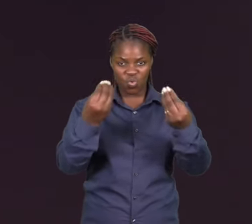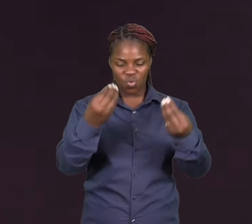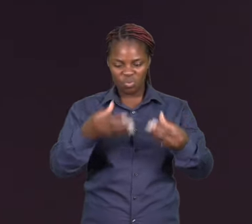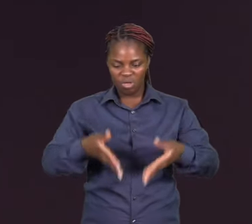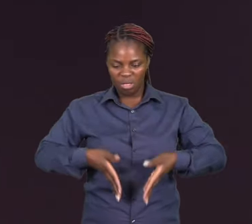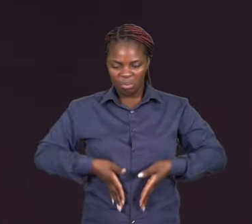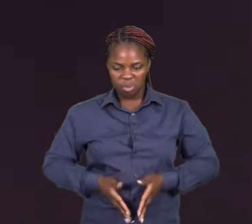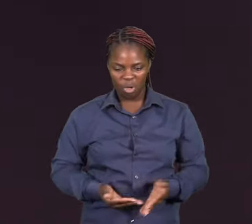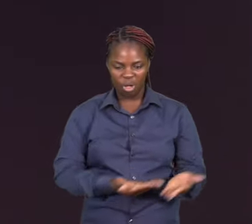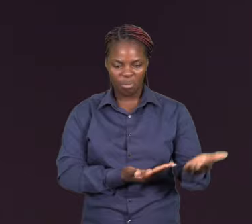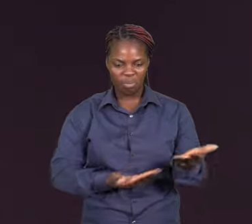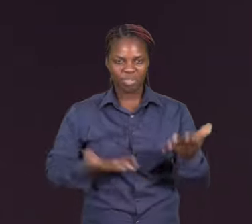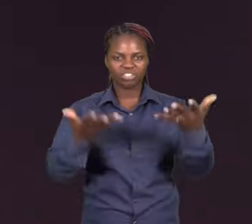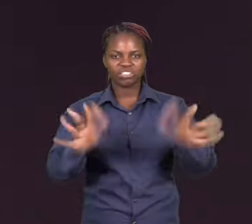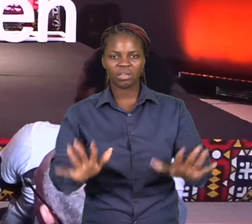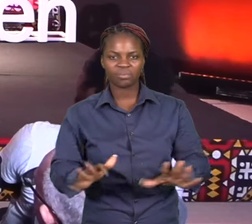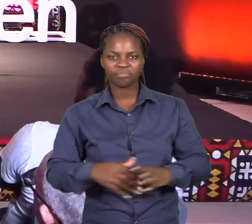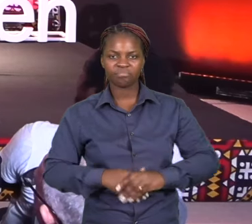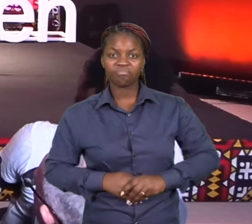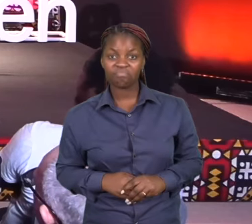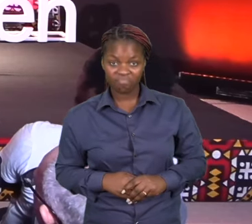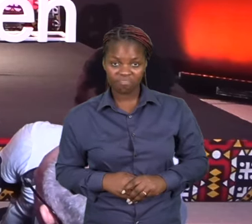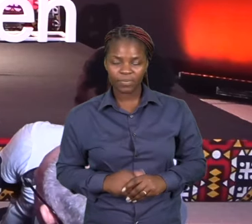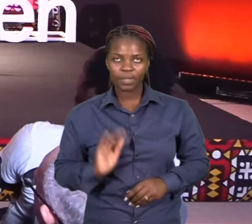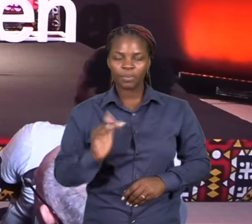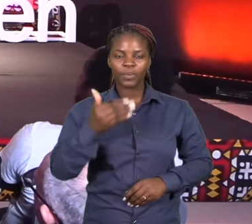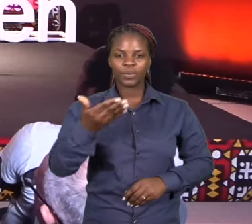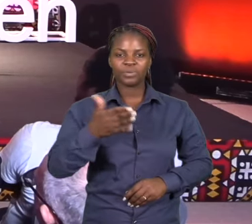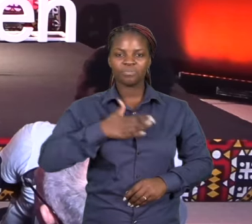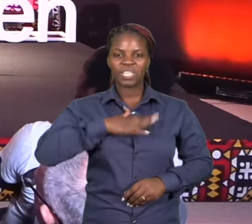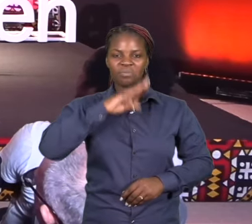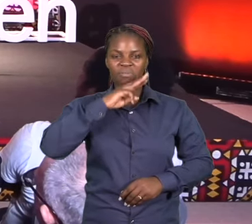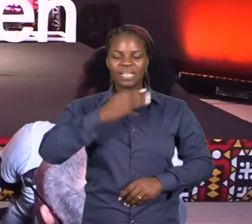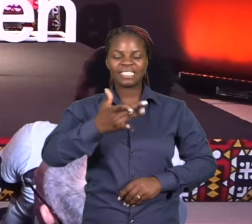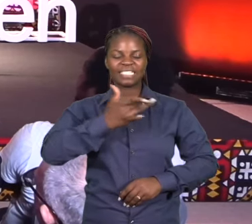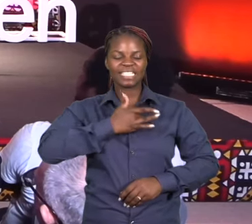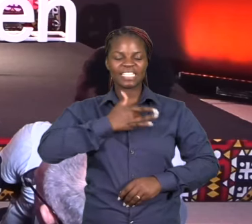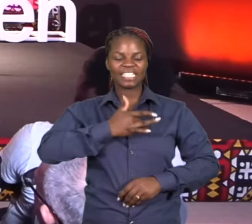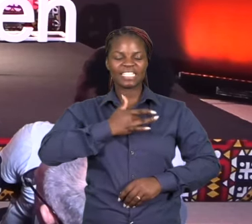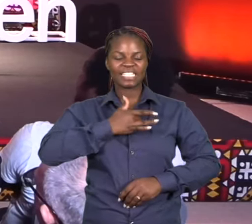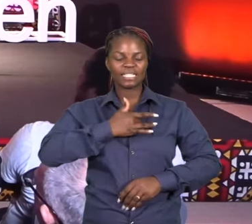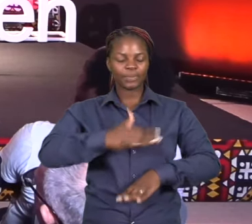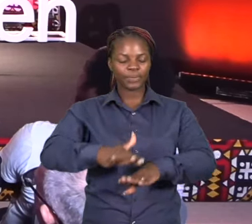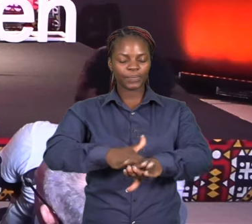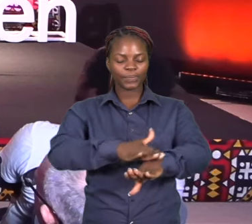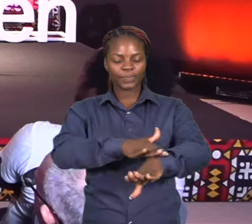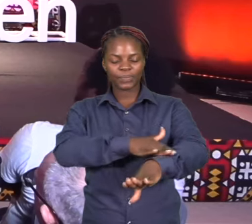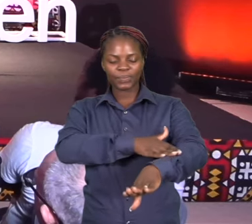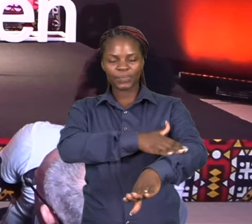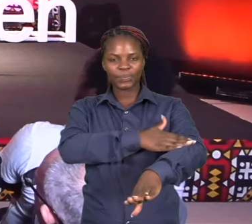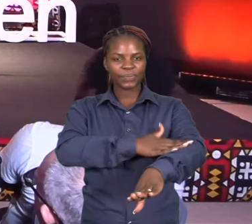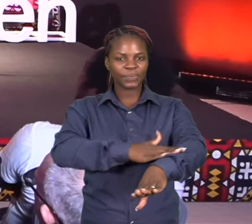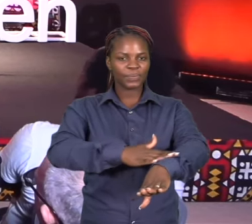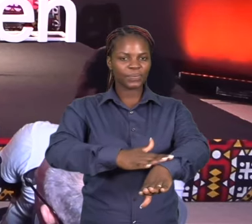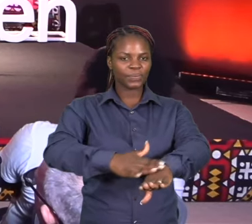assim foi naquele momento que ela vivenciou na pele aquilo que nós sempre Cantamos A rede de apoio